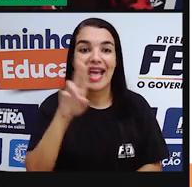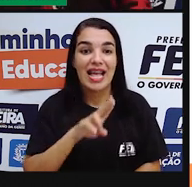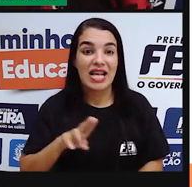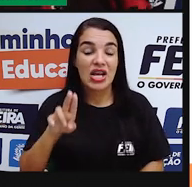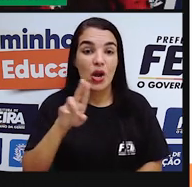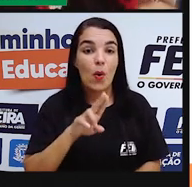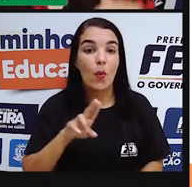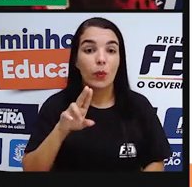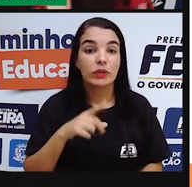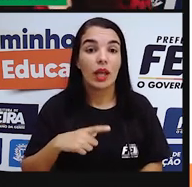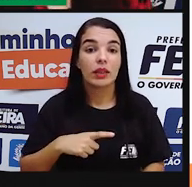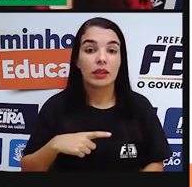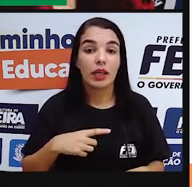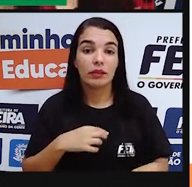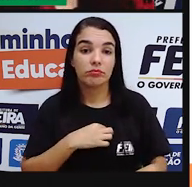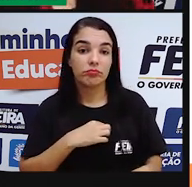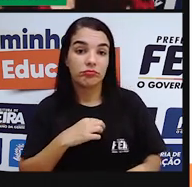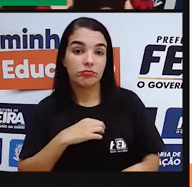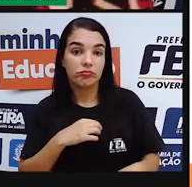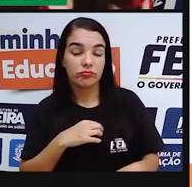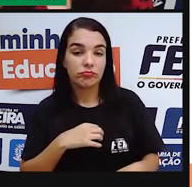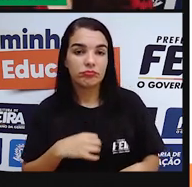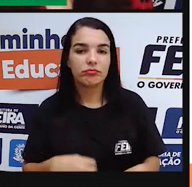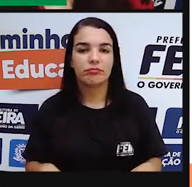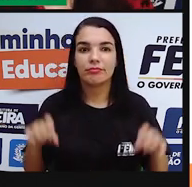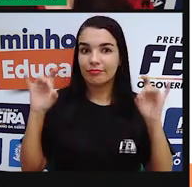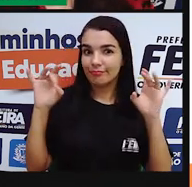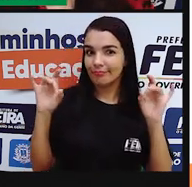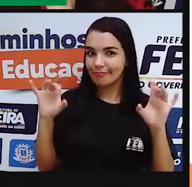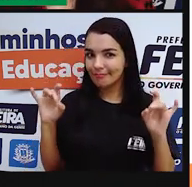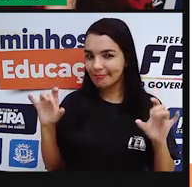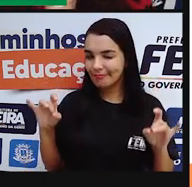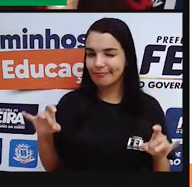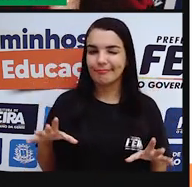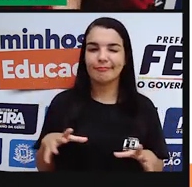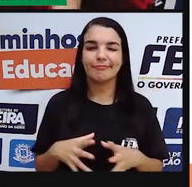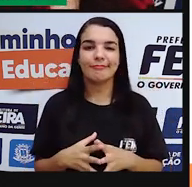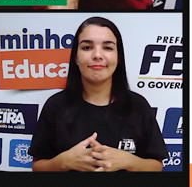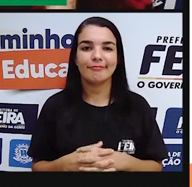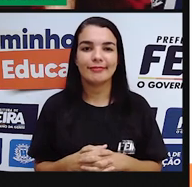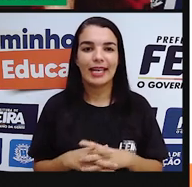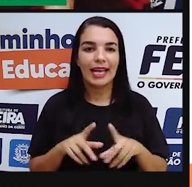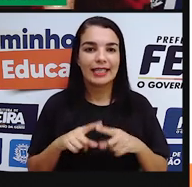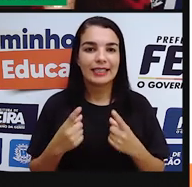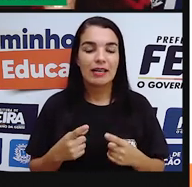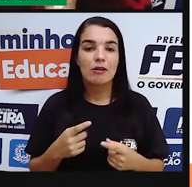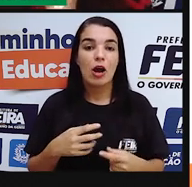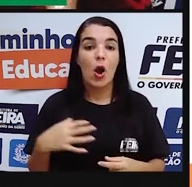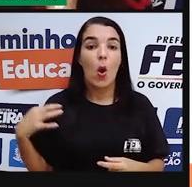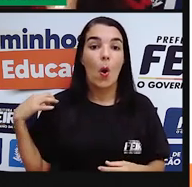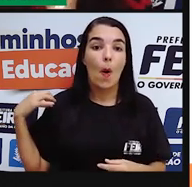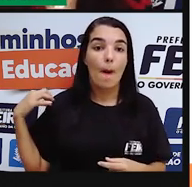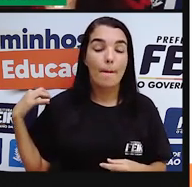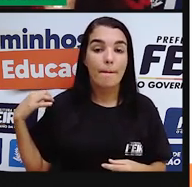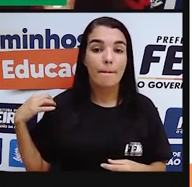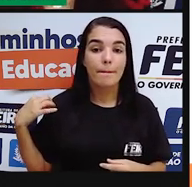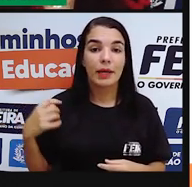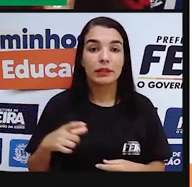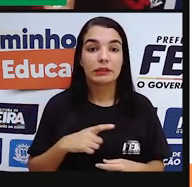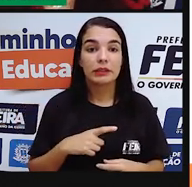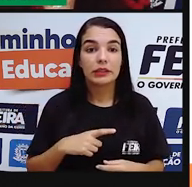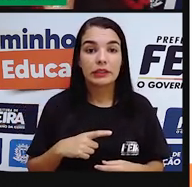roupas quadriculadas ou então de chita, toda estampadinha, né? As roupas tradicionais da festa junina